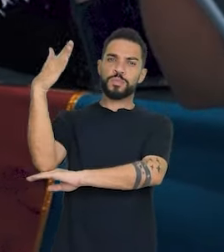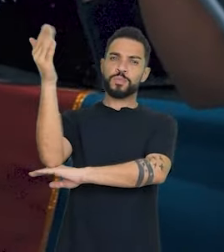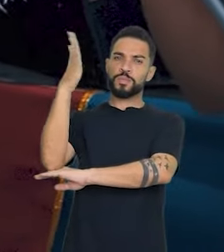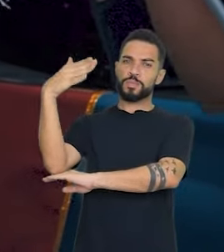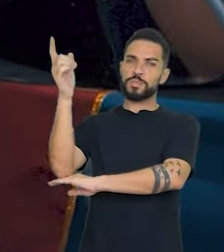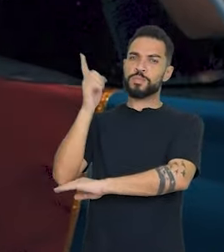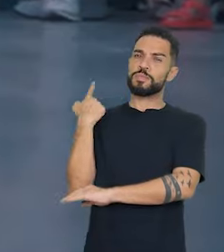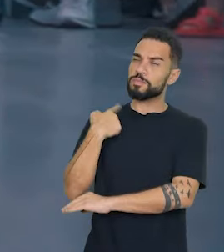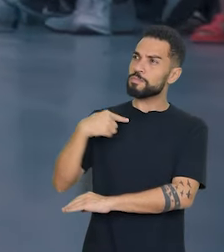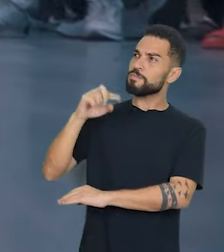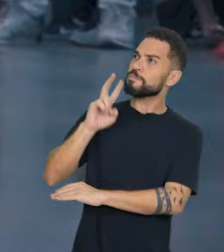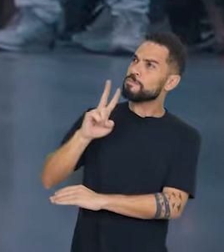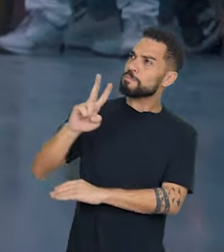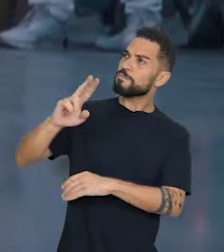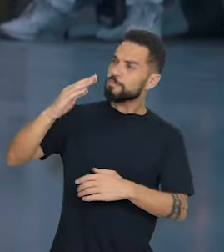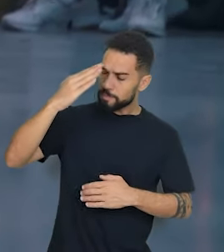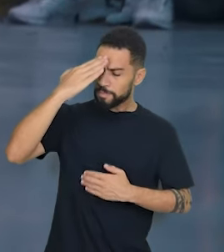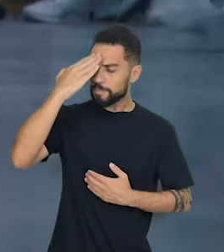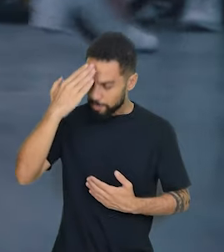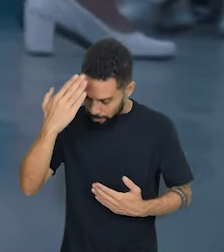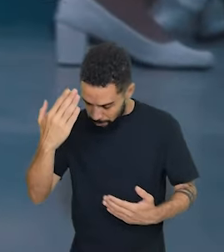trazendo o pavilhão